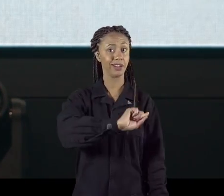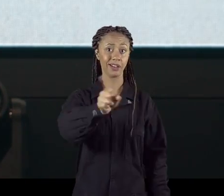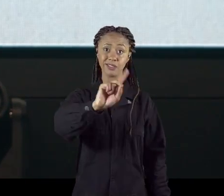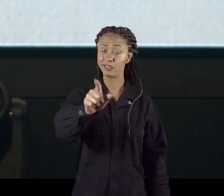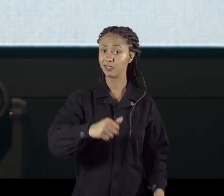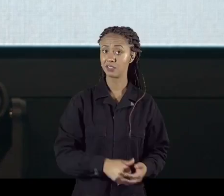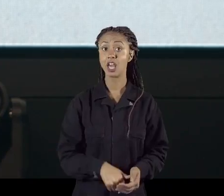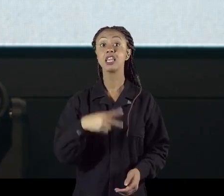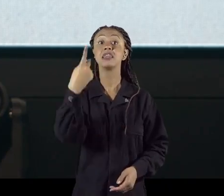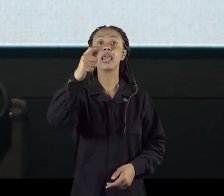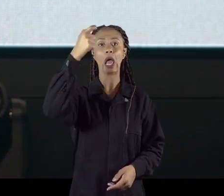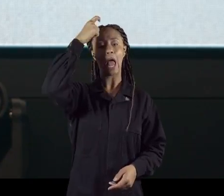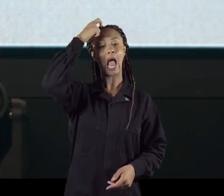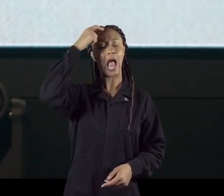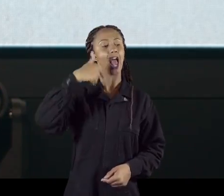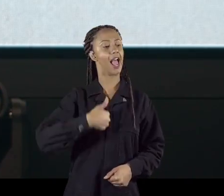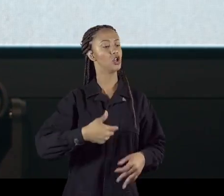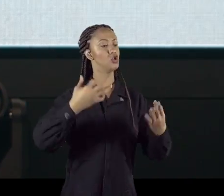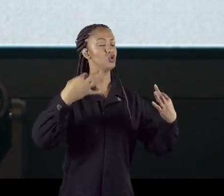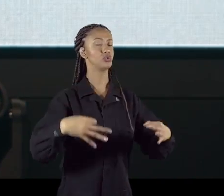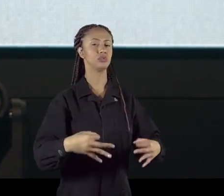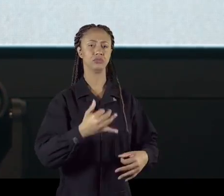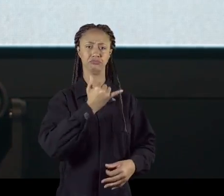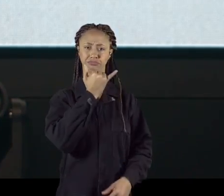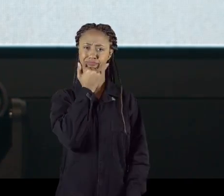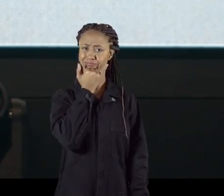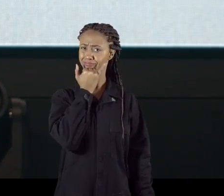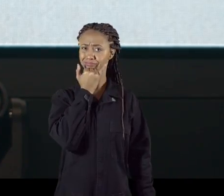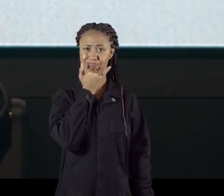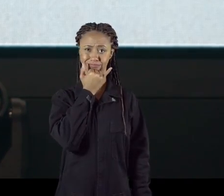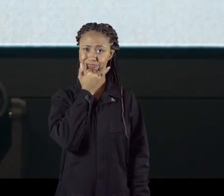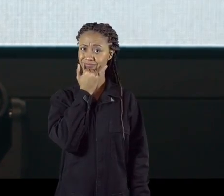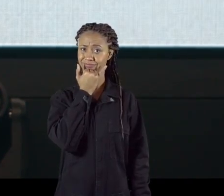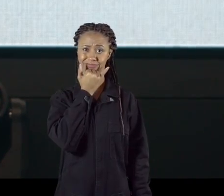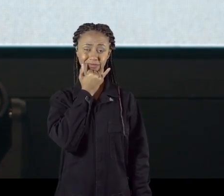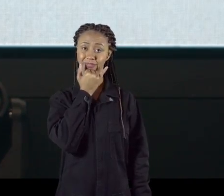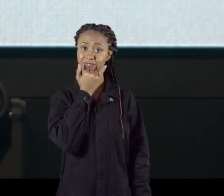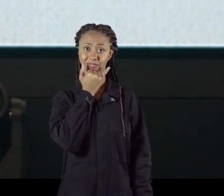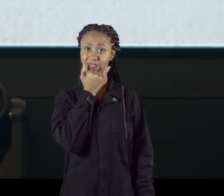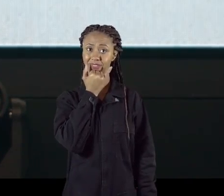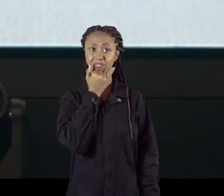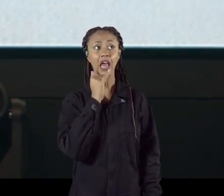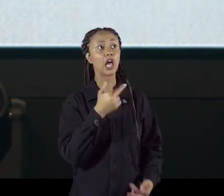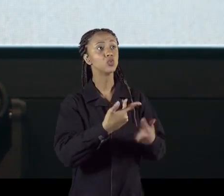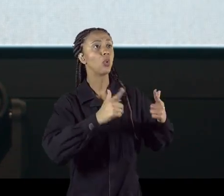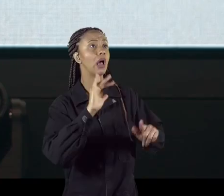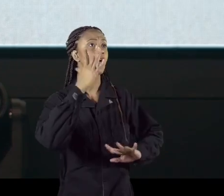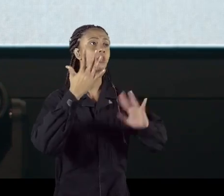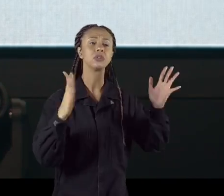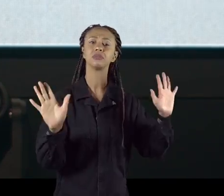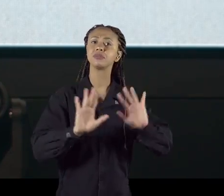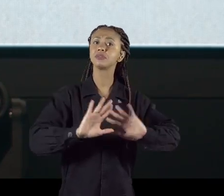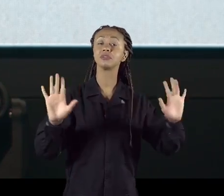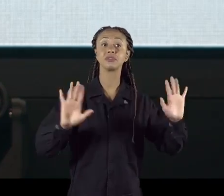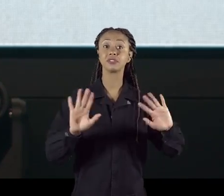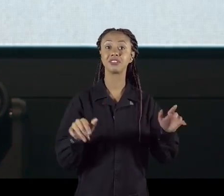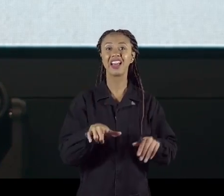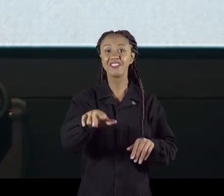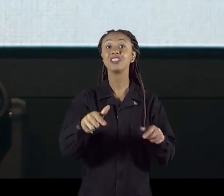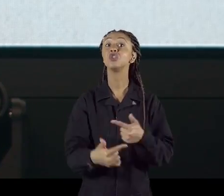a Honda sua justiça ela não depende de ter um pouco das circunstâncias a sua vitória não depende da